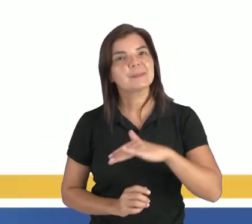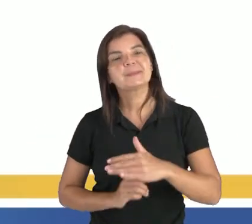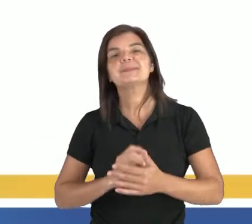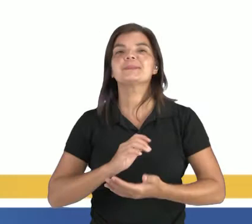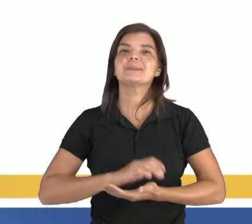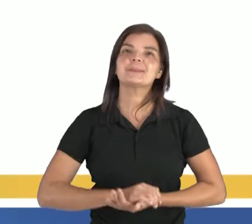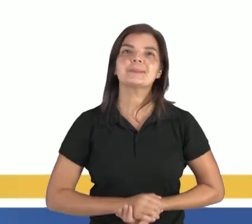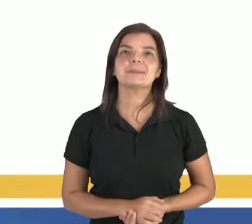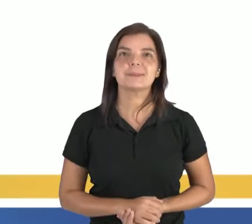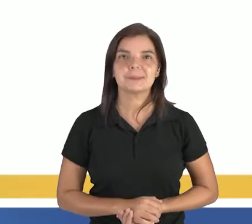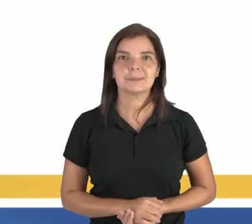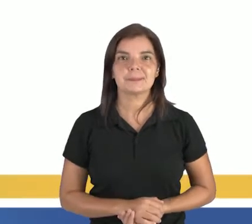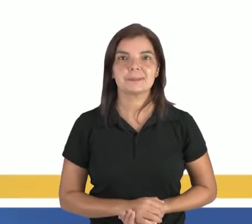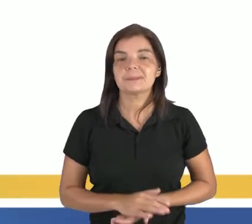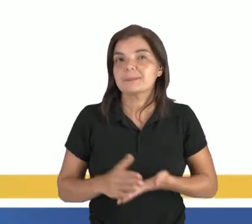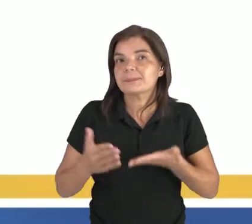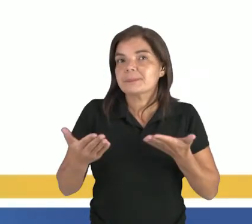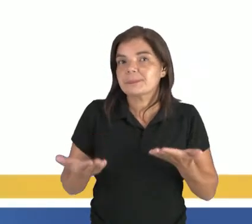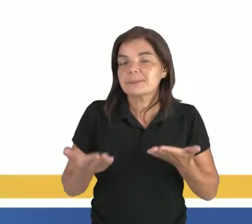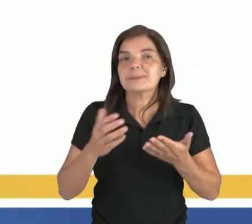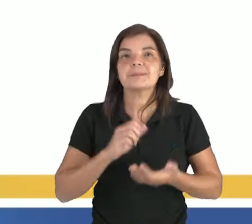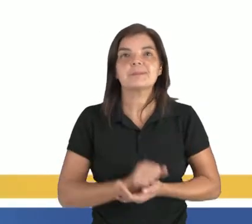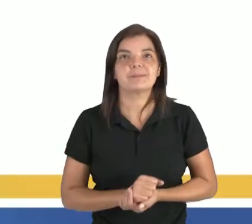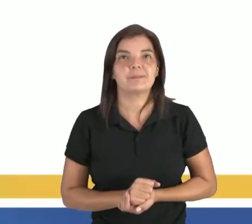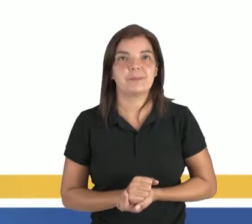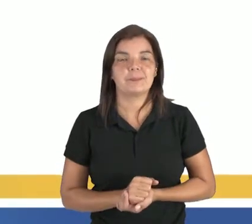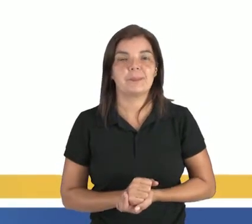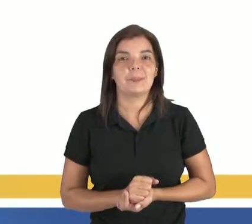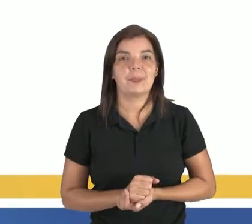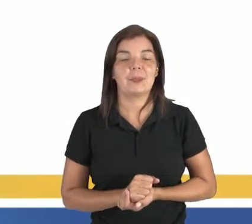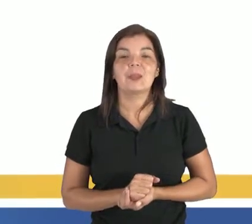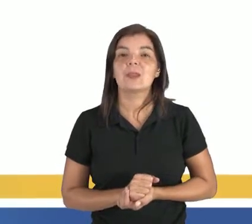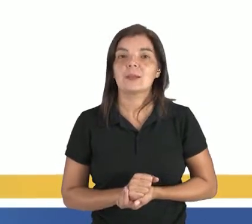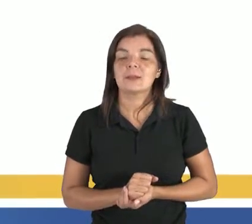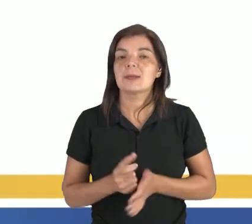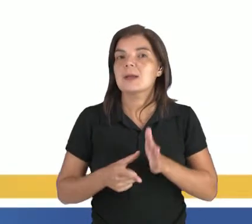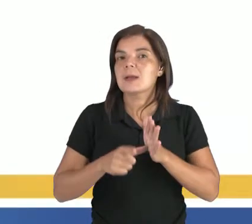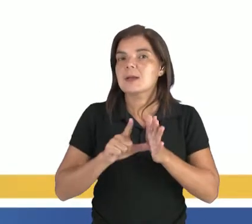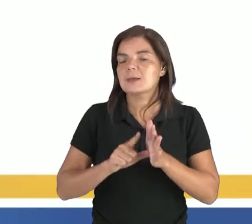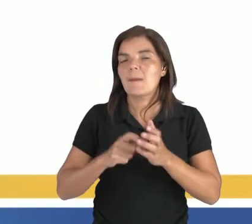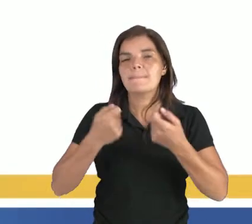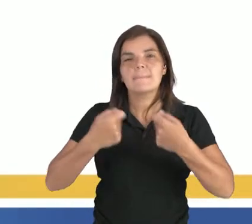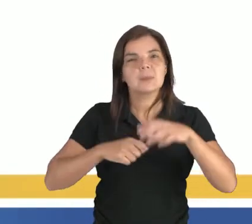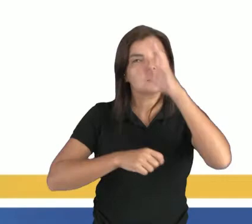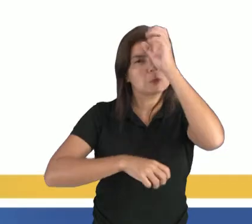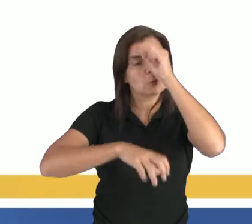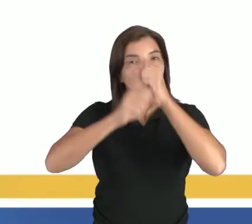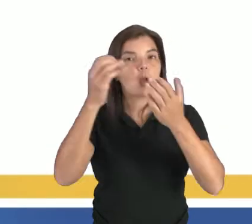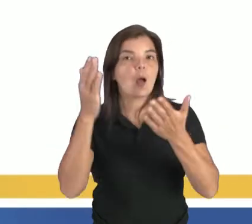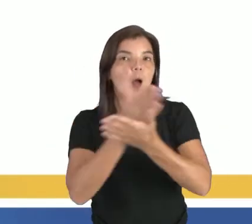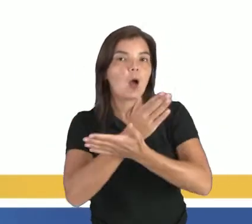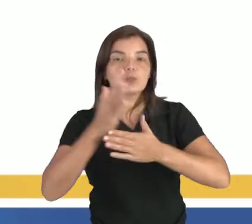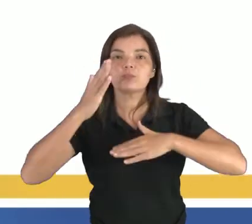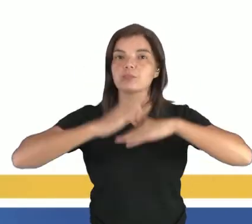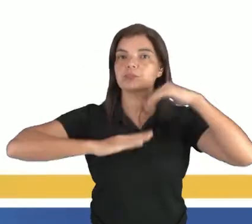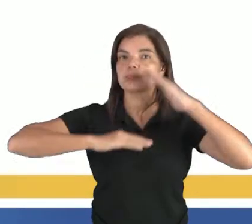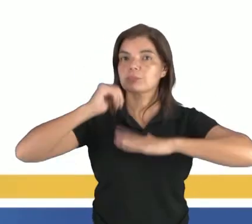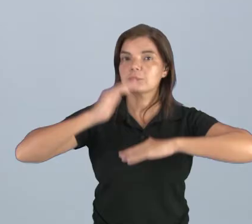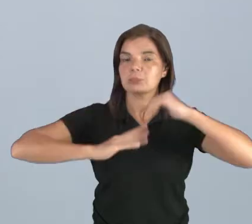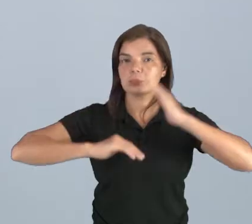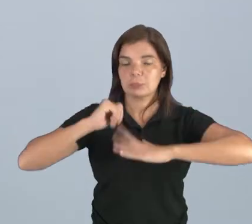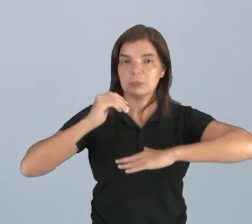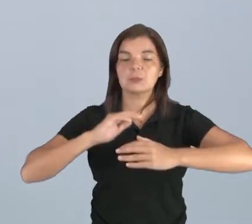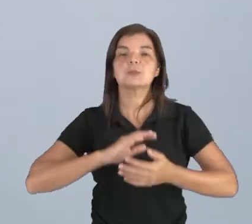Let's go! Então, let's learn some professions. Antes de tudo, precisamos aprender algumas professions,